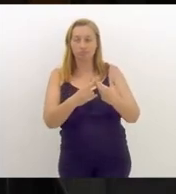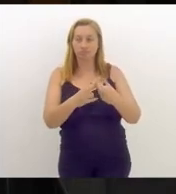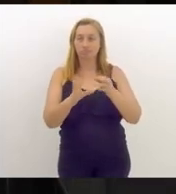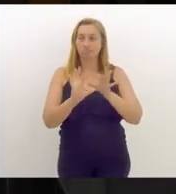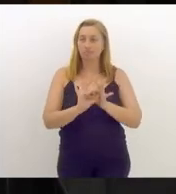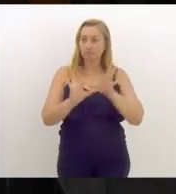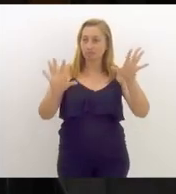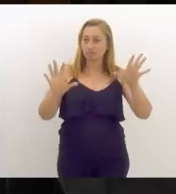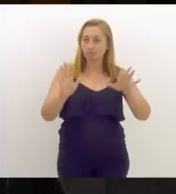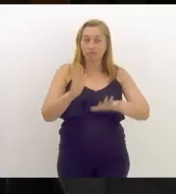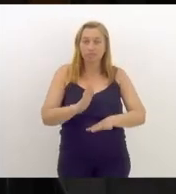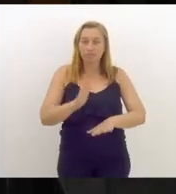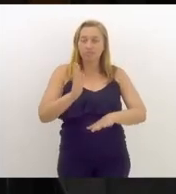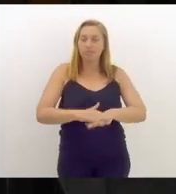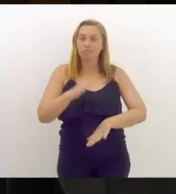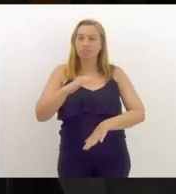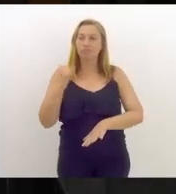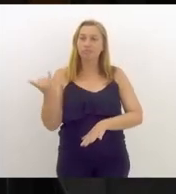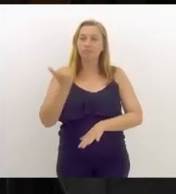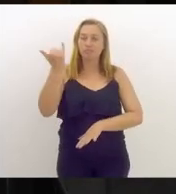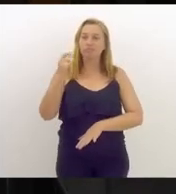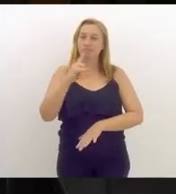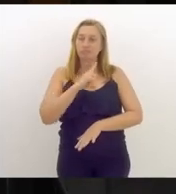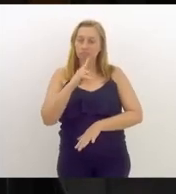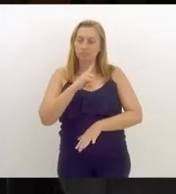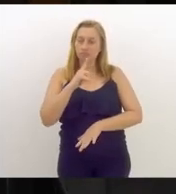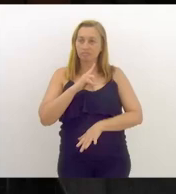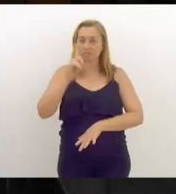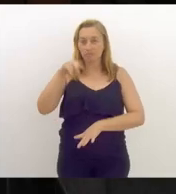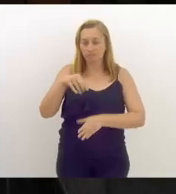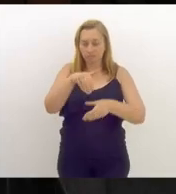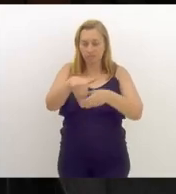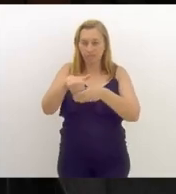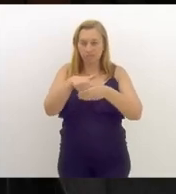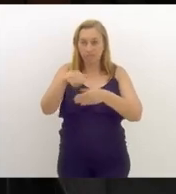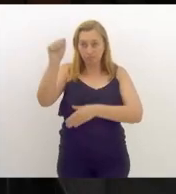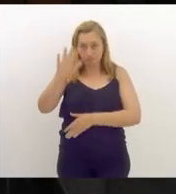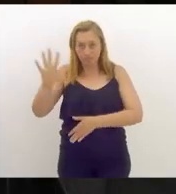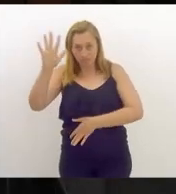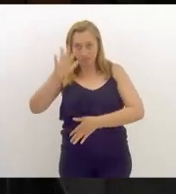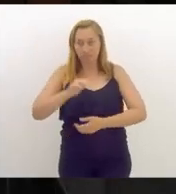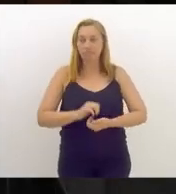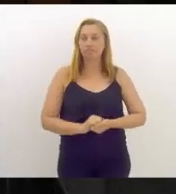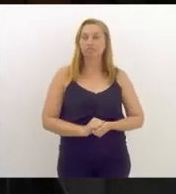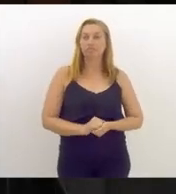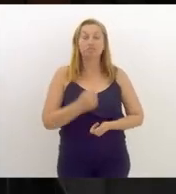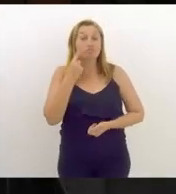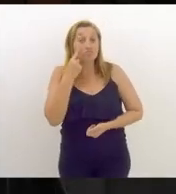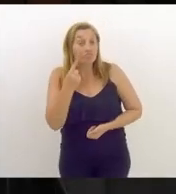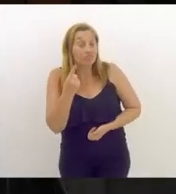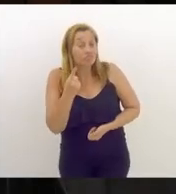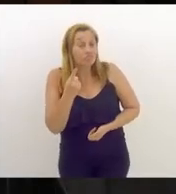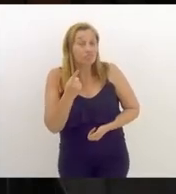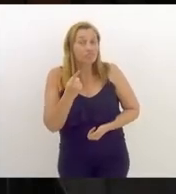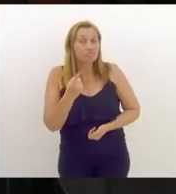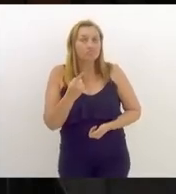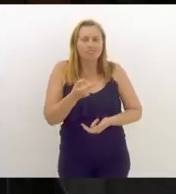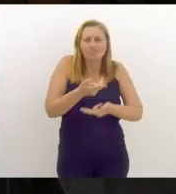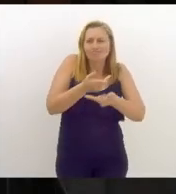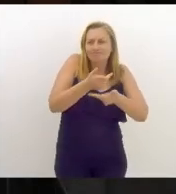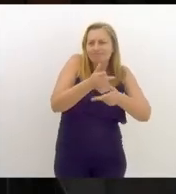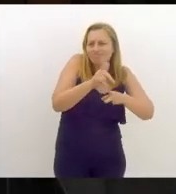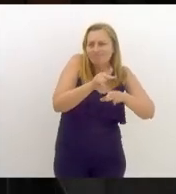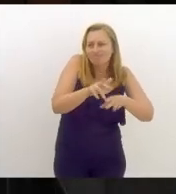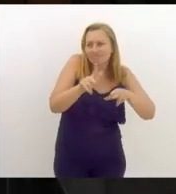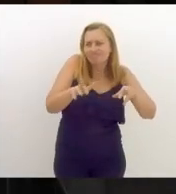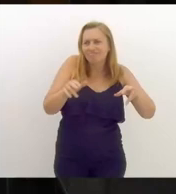ao mais sagrado no que nela tem que são as eleições Gerais e o que nós vimos foram diversas